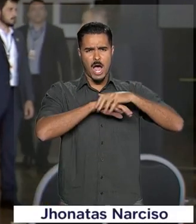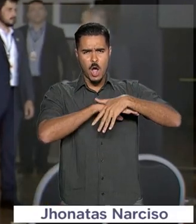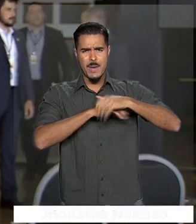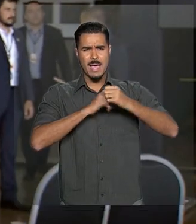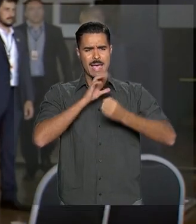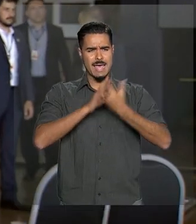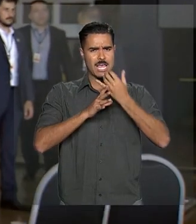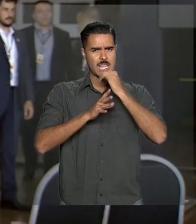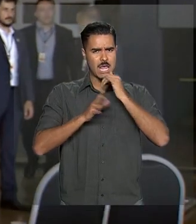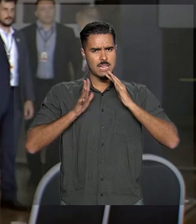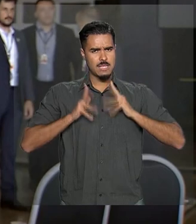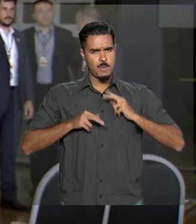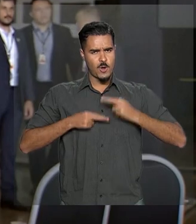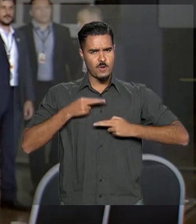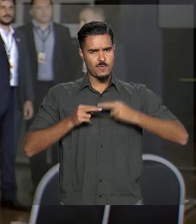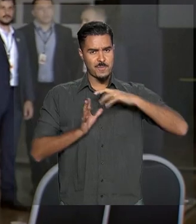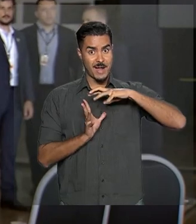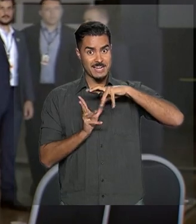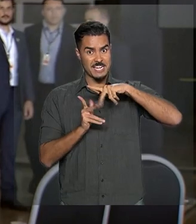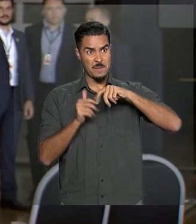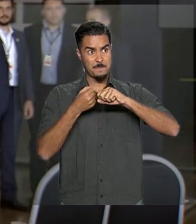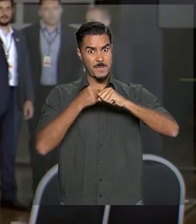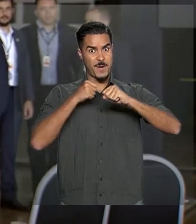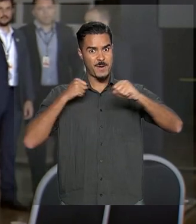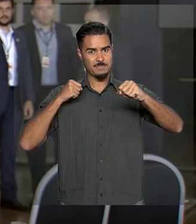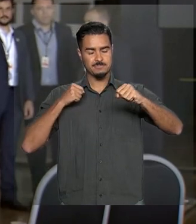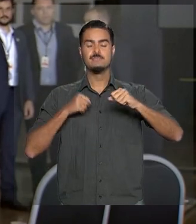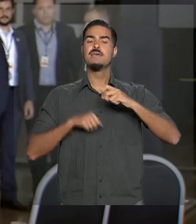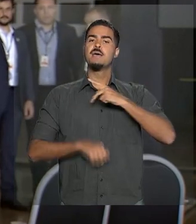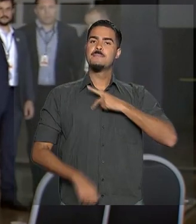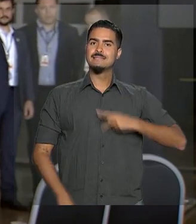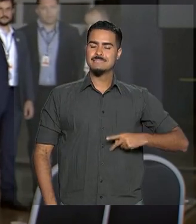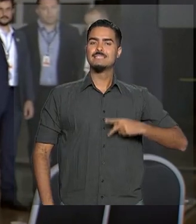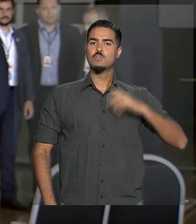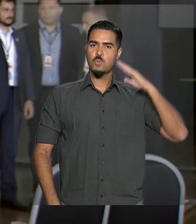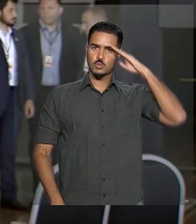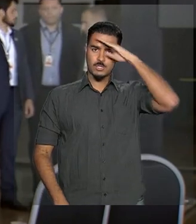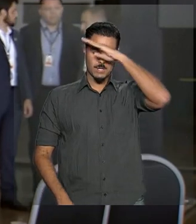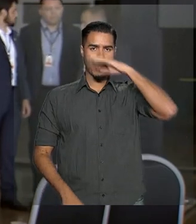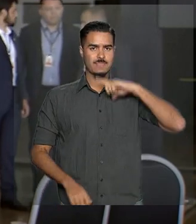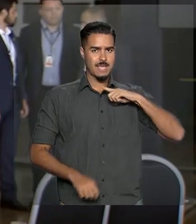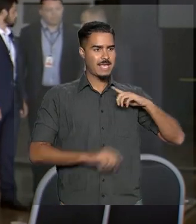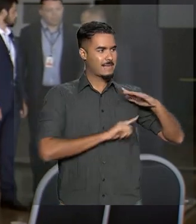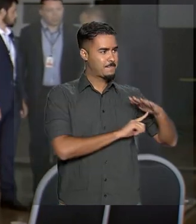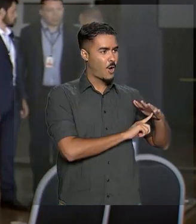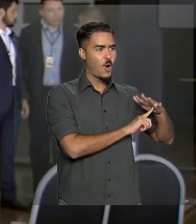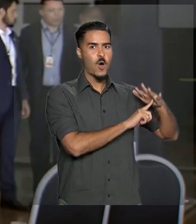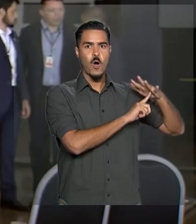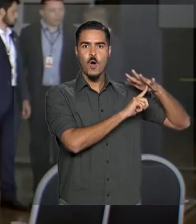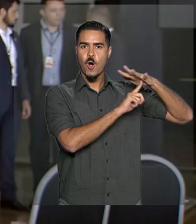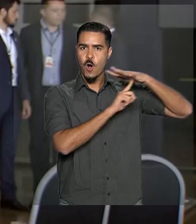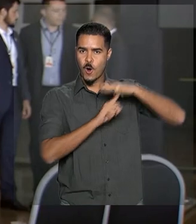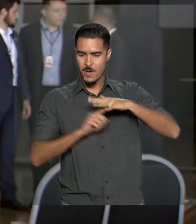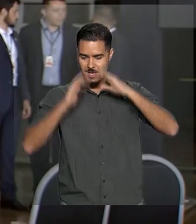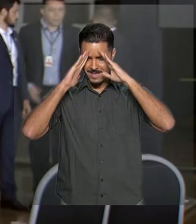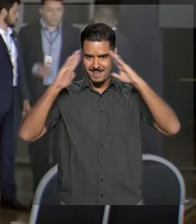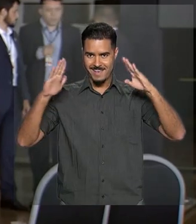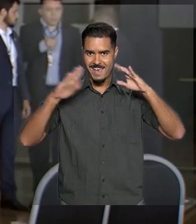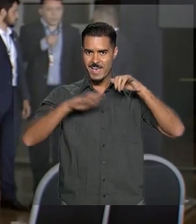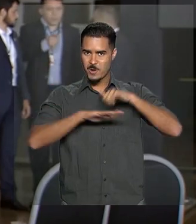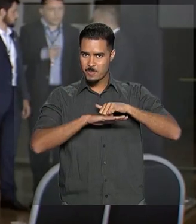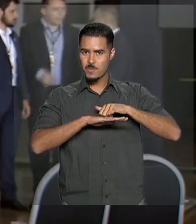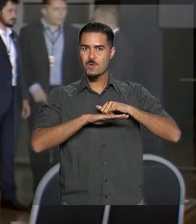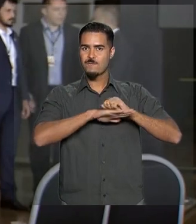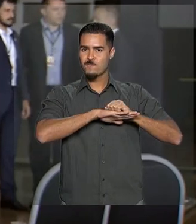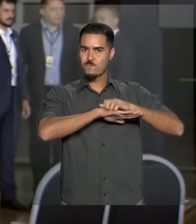do planeta. O presidente Jair Bolsonaro saiu daqui há pouco. Ele embarcou no helicóptero com destino ao aeroporto de Foz do Iguaçu,